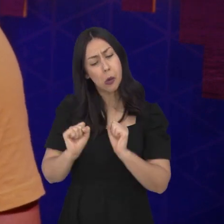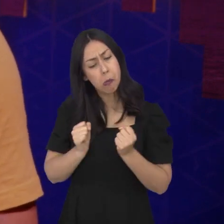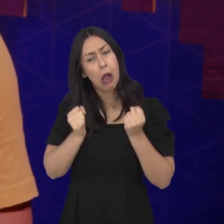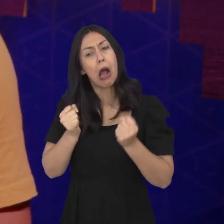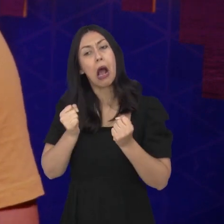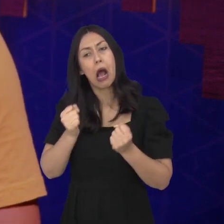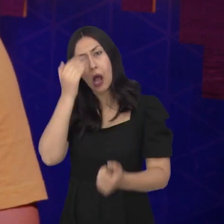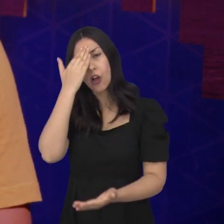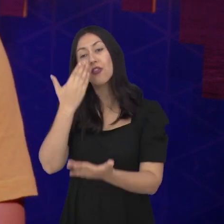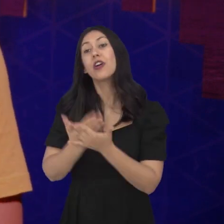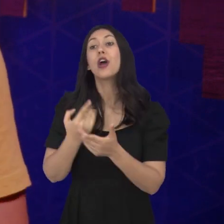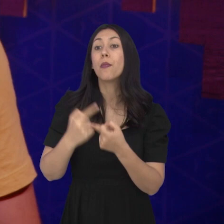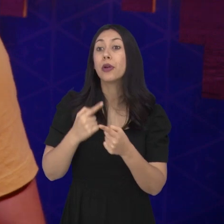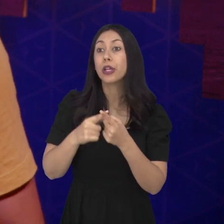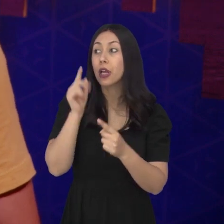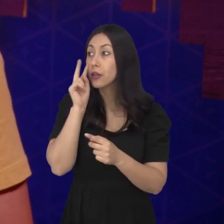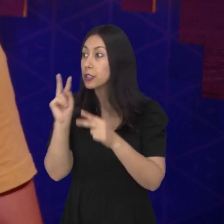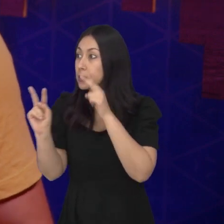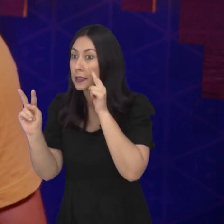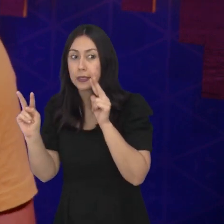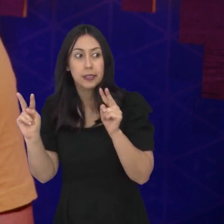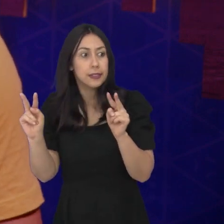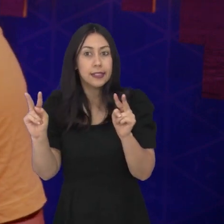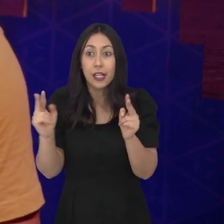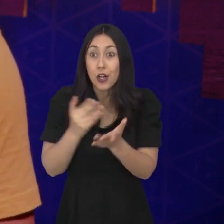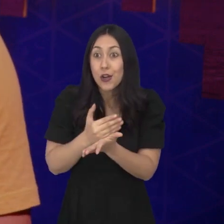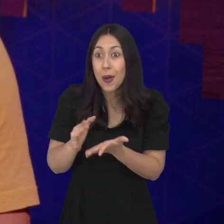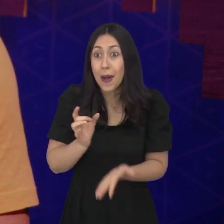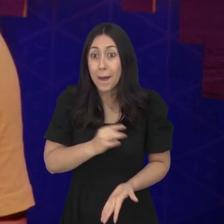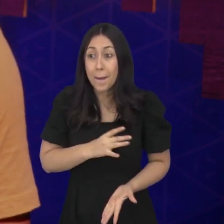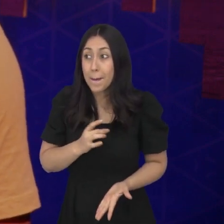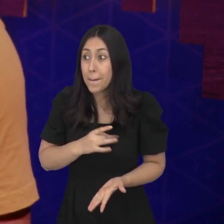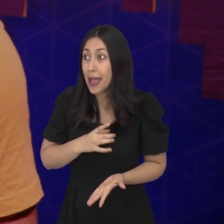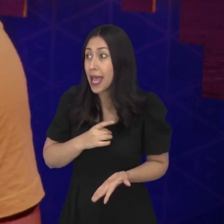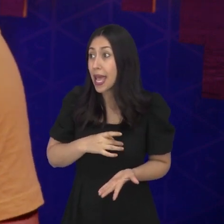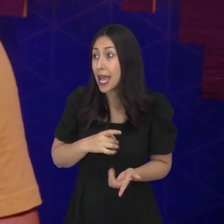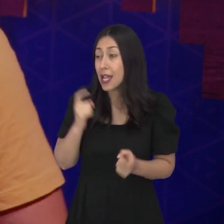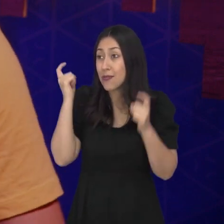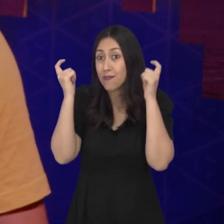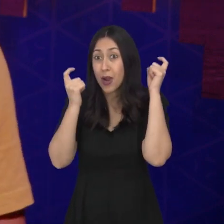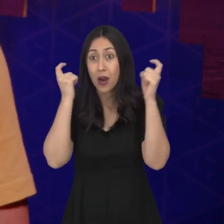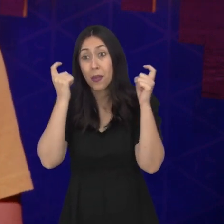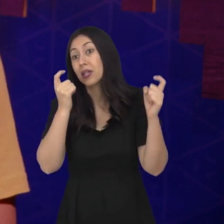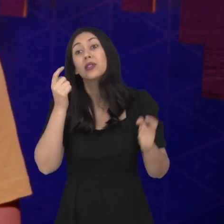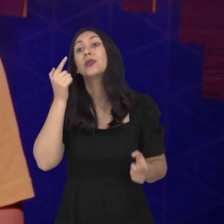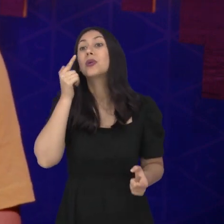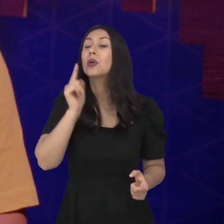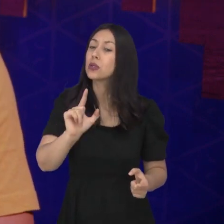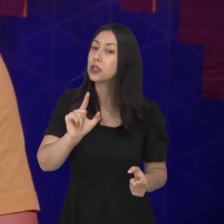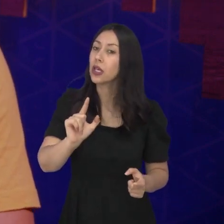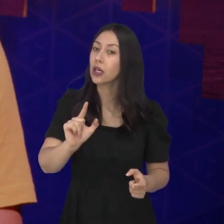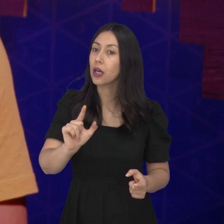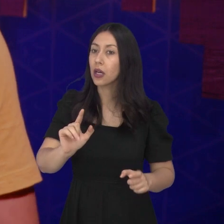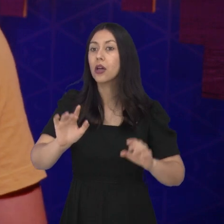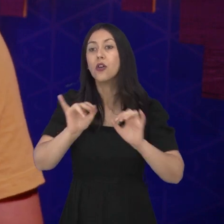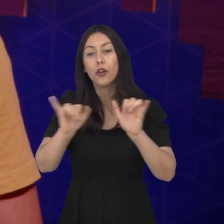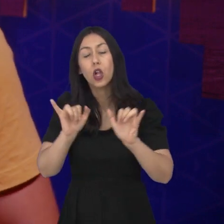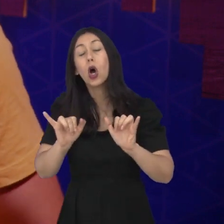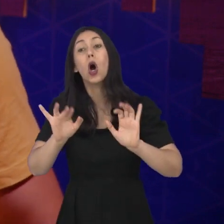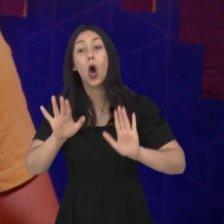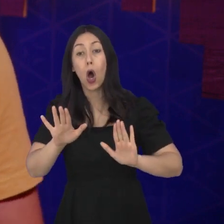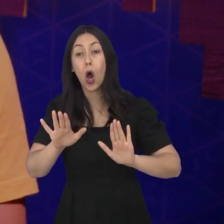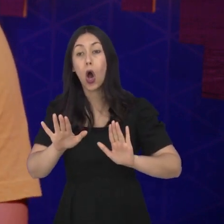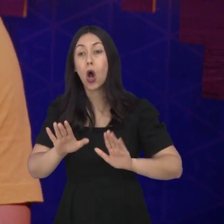confiante, porque quando a gente vê outras pessoas lá, a gente perde a confiança e aí fica nervoso, não consegue fazer. Aí ele